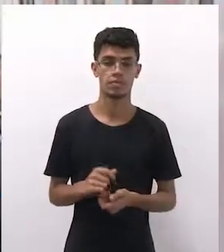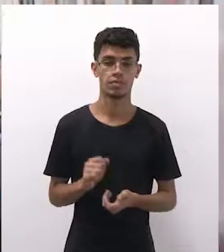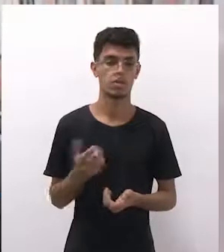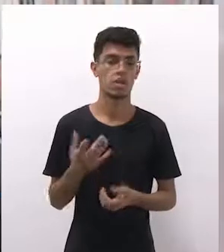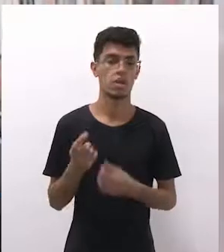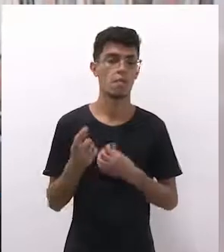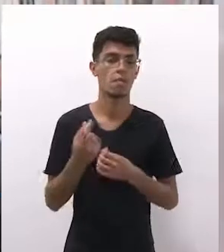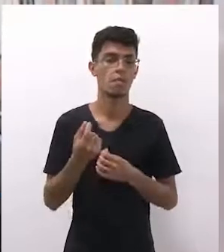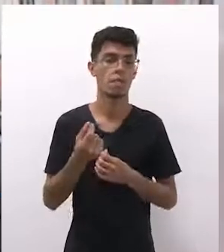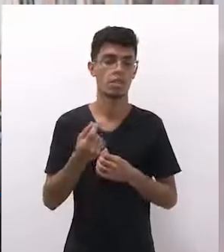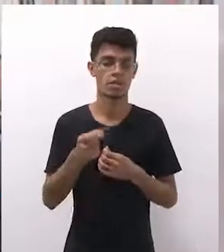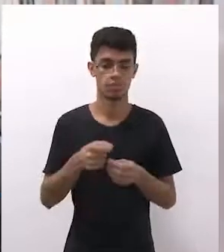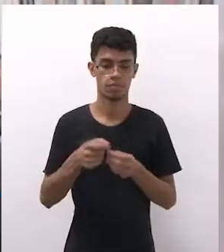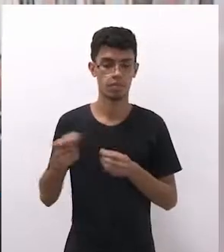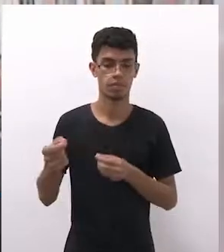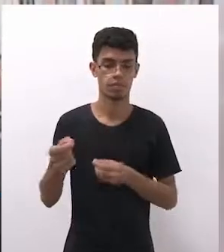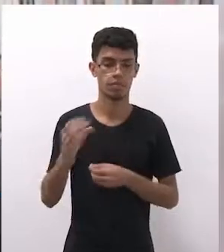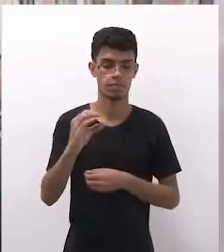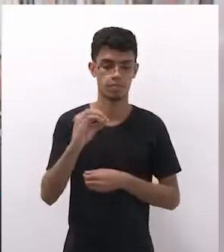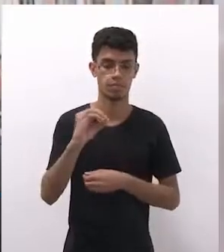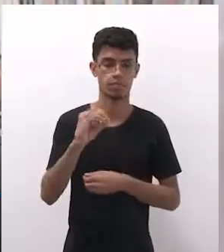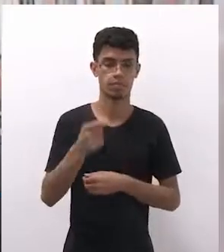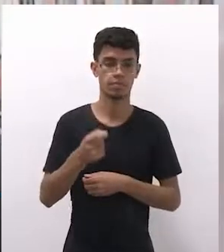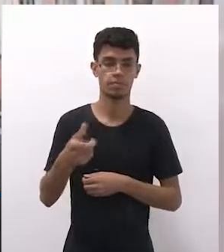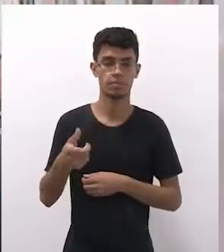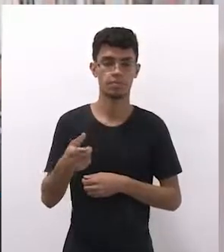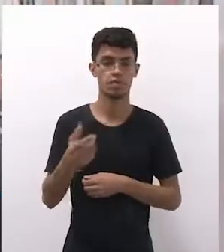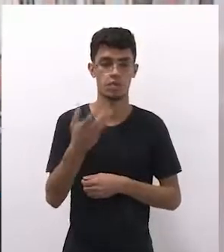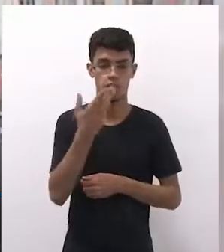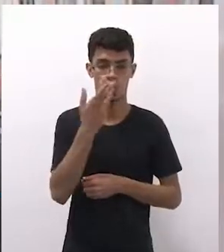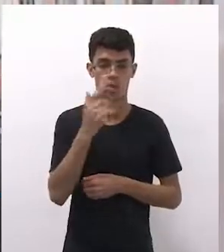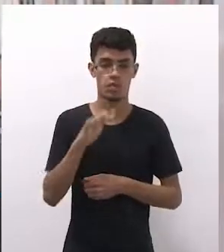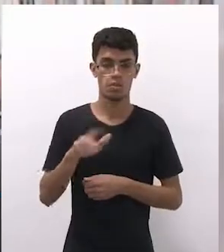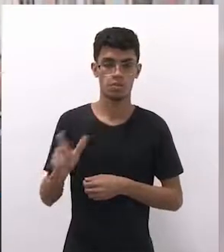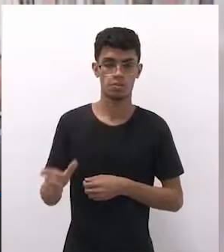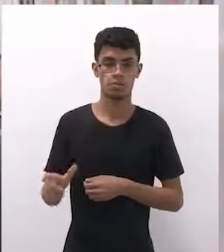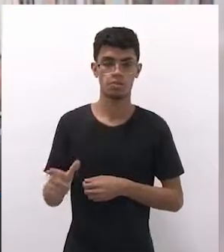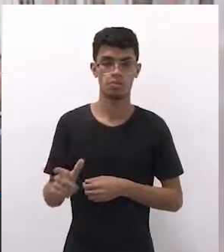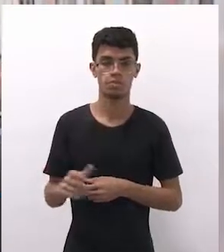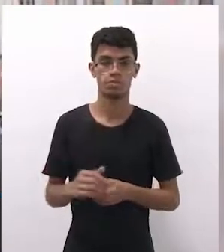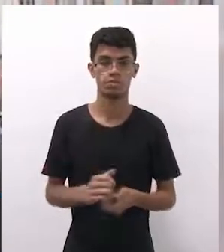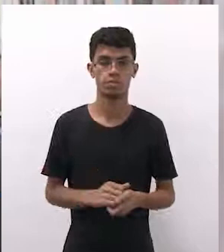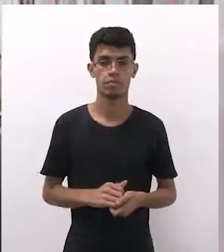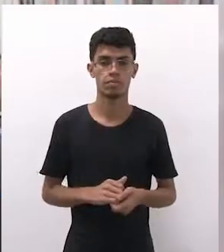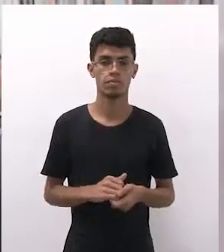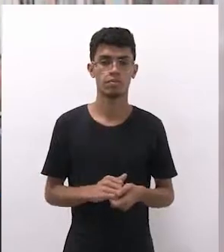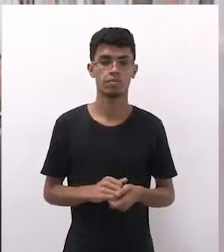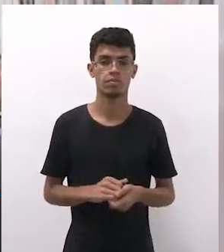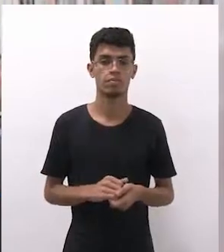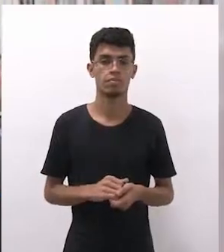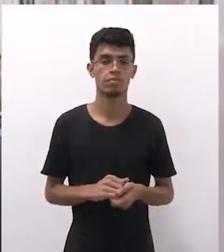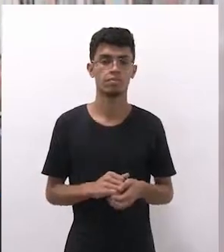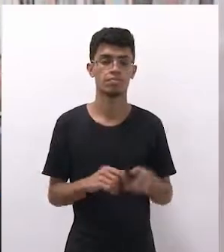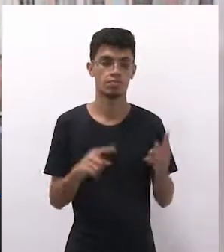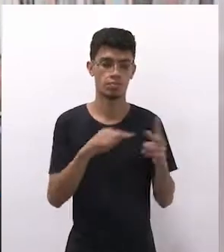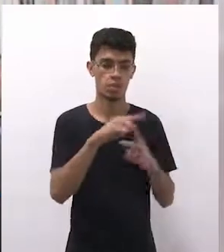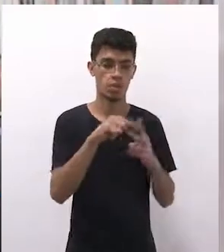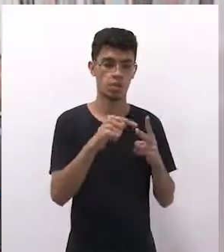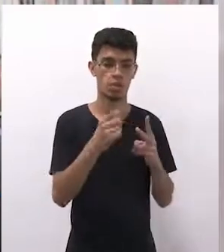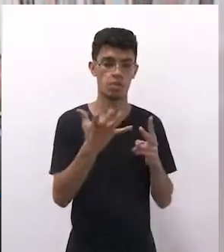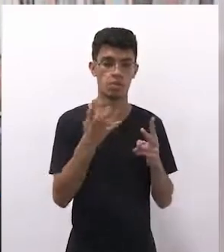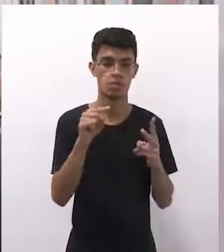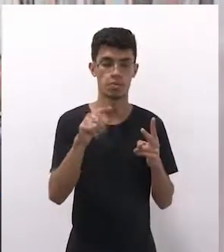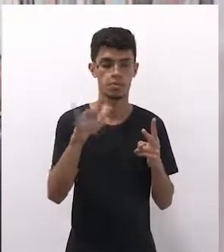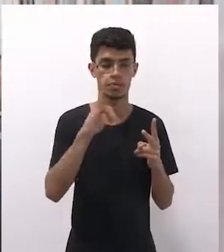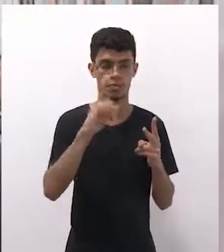dou uma moeda, eu dou alguma contribuição para essa criança. Então, eu queria que a senhora comentasse um pouco esses dois pontos, né? Um